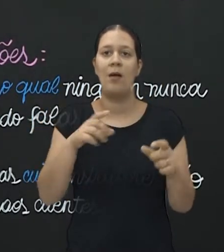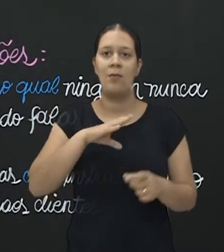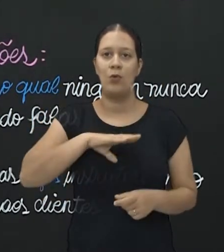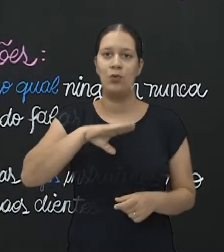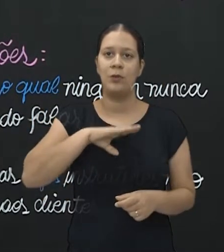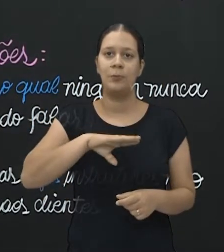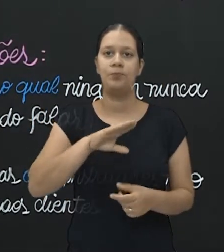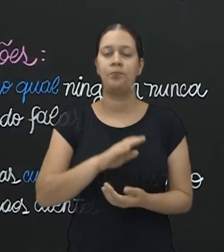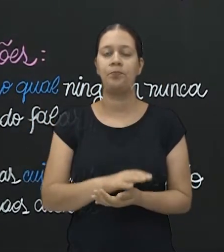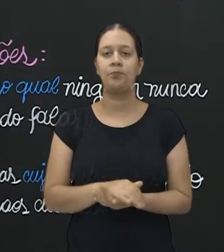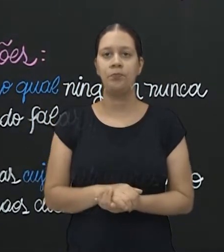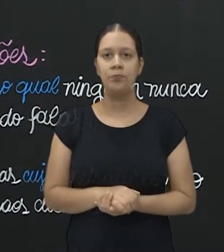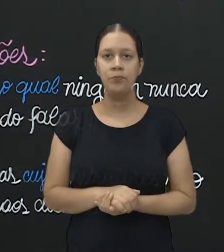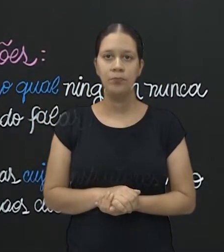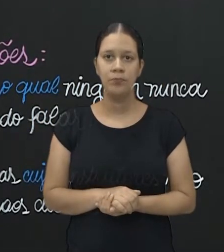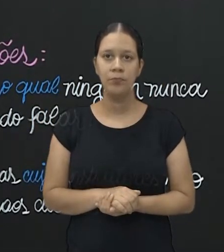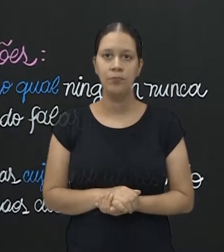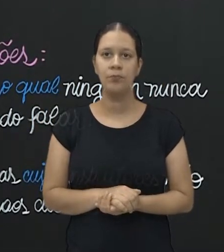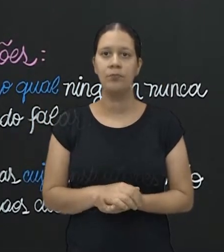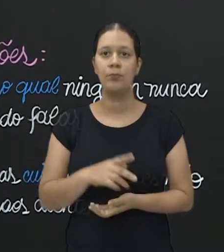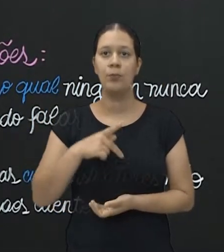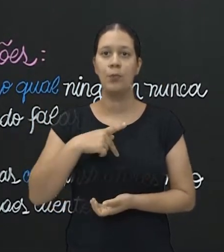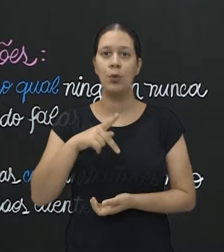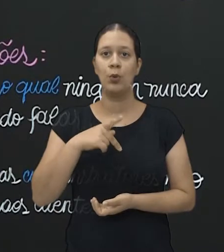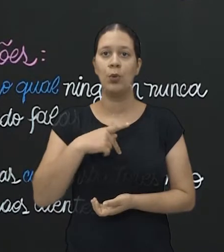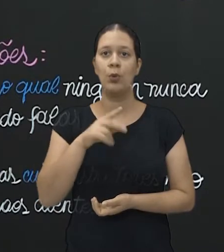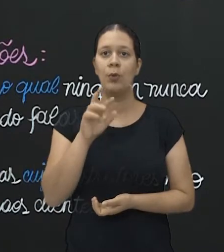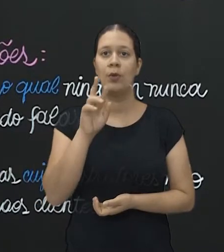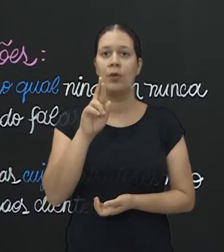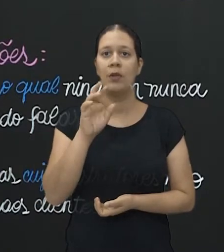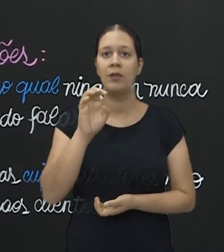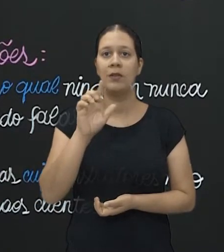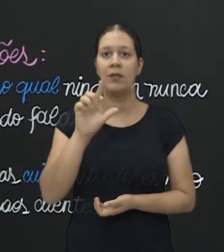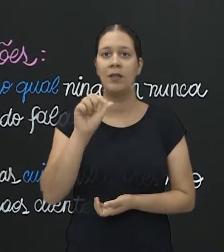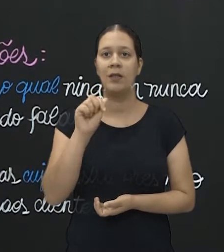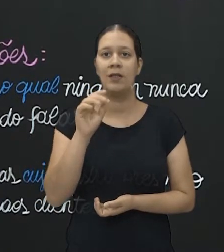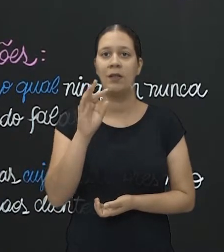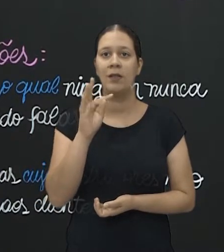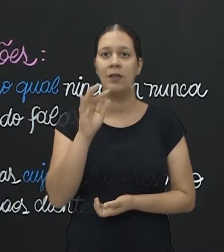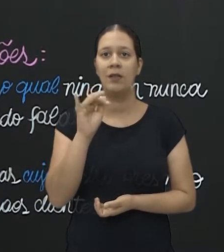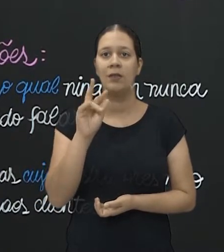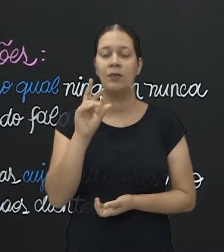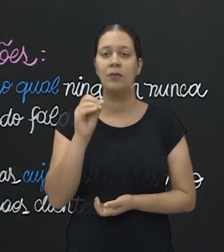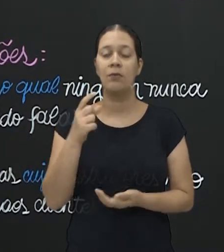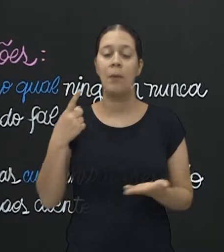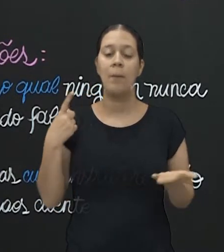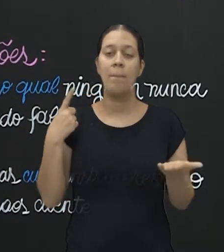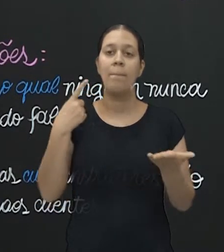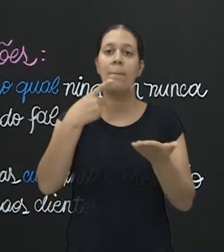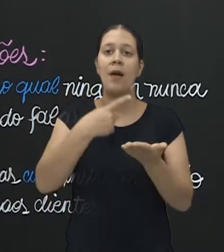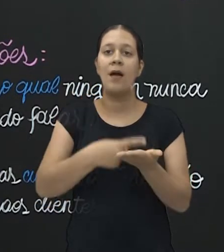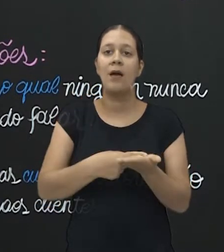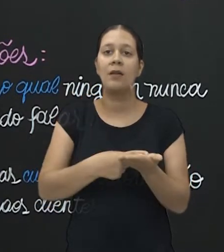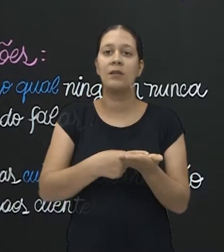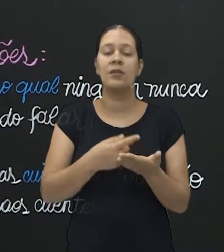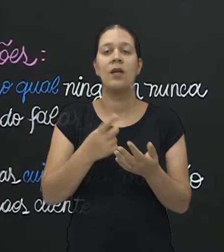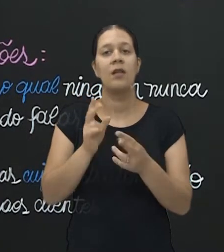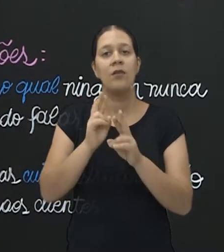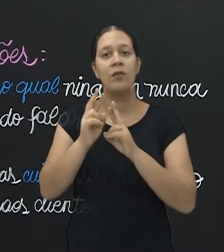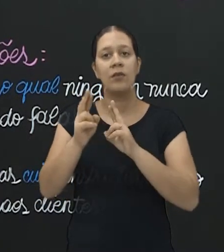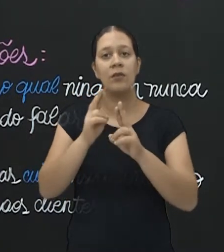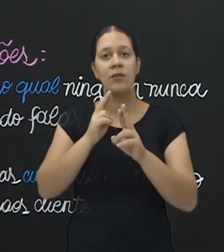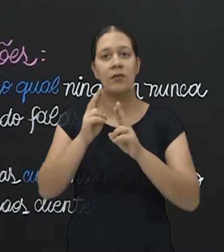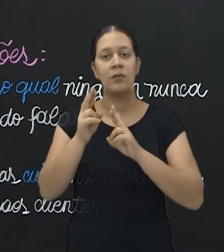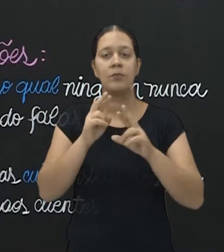portuguesa. O pronome relativo, então, ao marcar essas relações de subordinação, muitas vezes vai relacionar